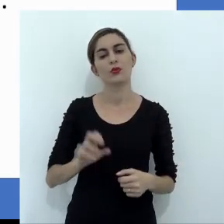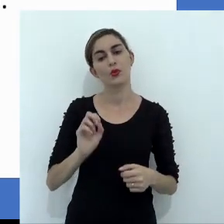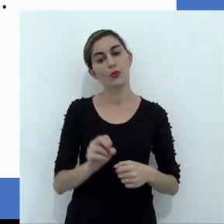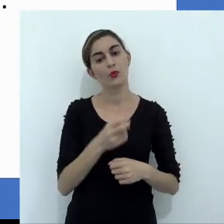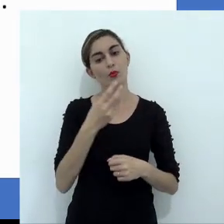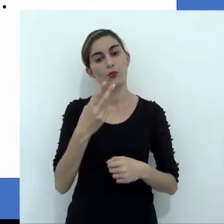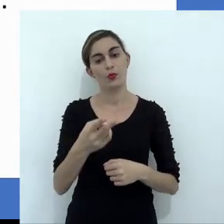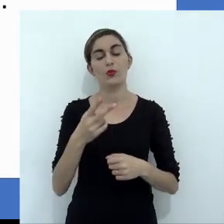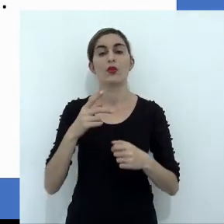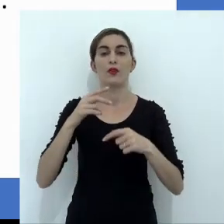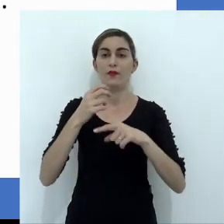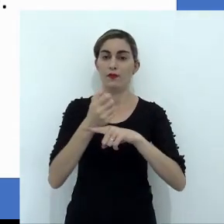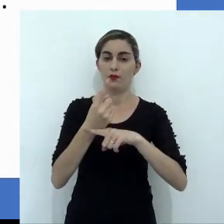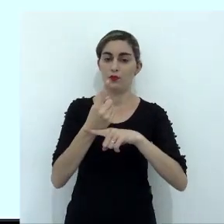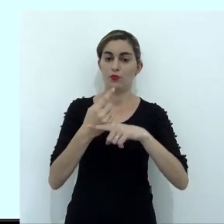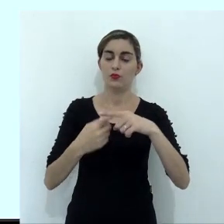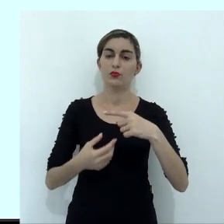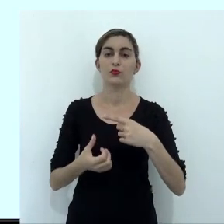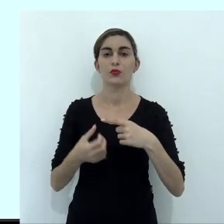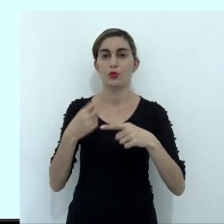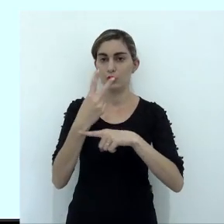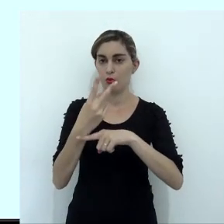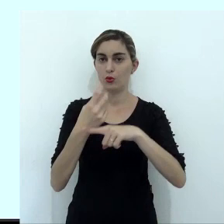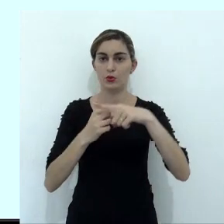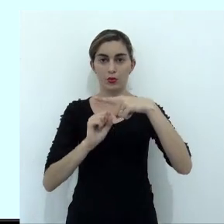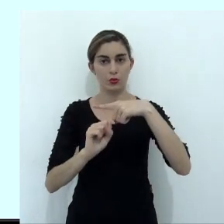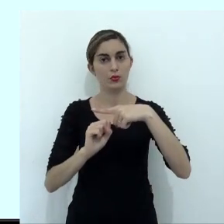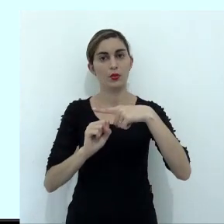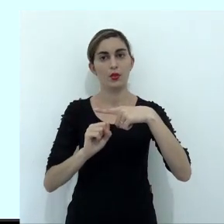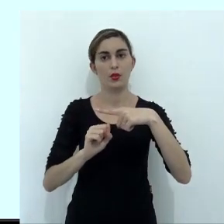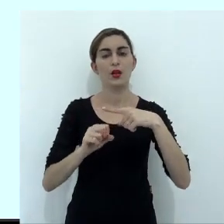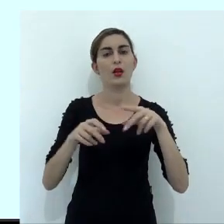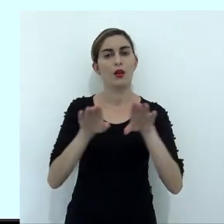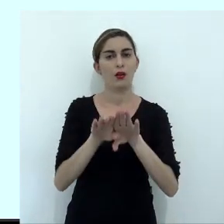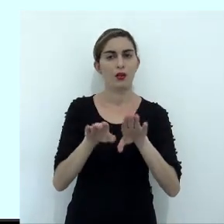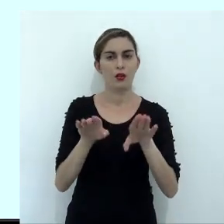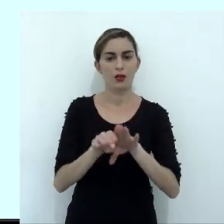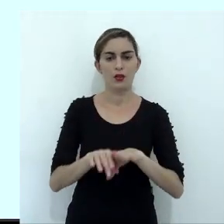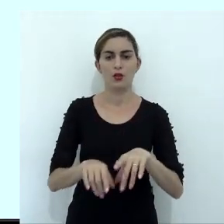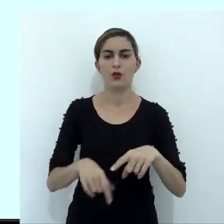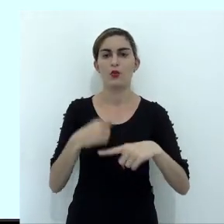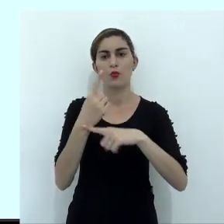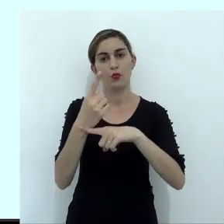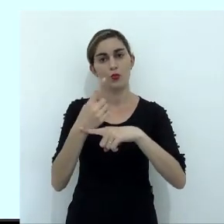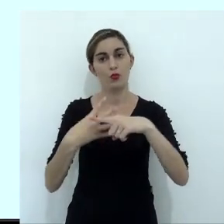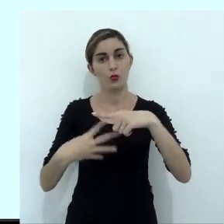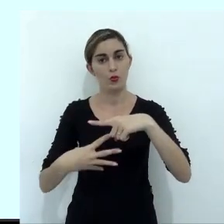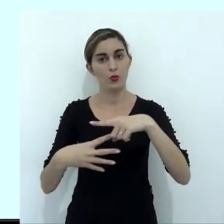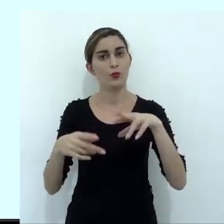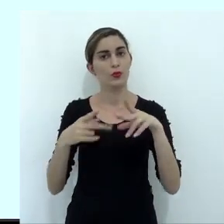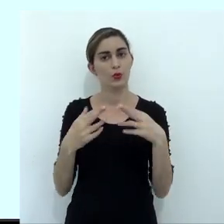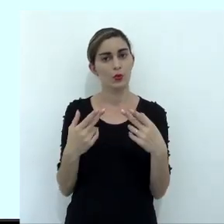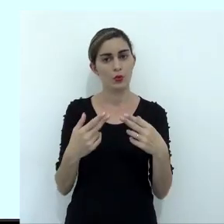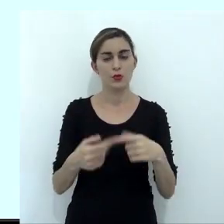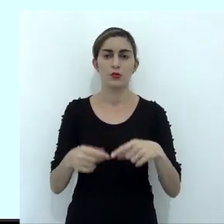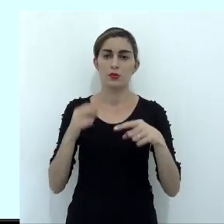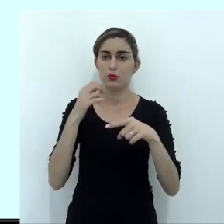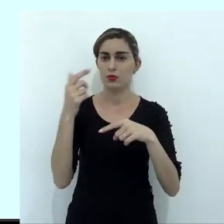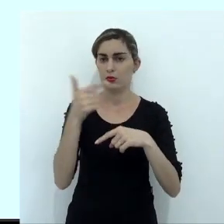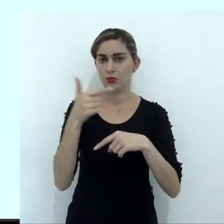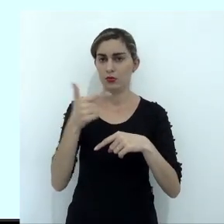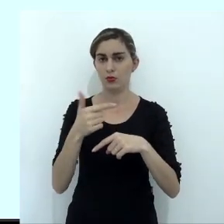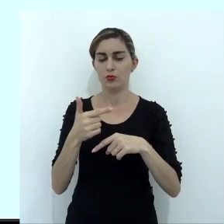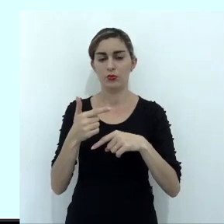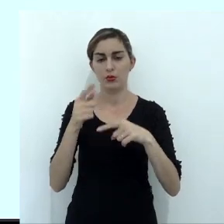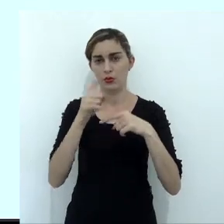Ou seja, a fração 2/8 é uma fração equivalente à fração 1/4. Se você pegar essa segunda